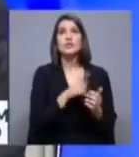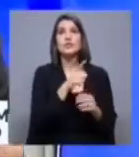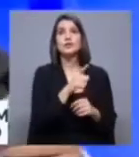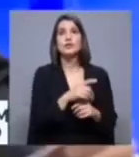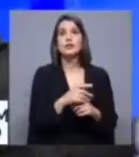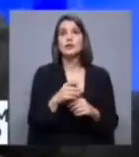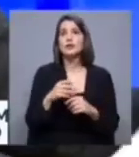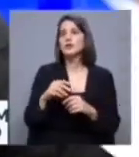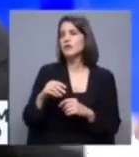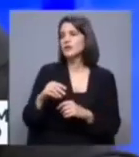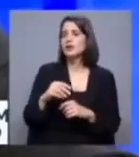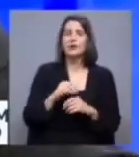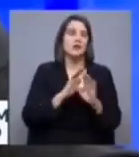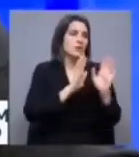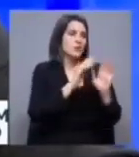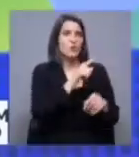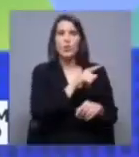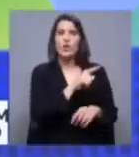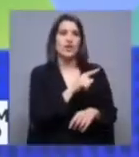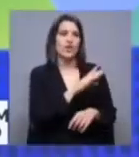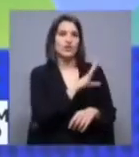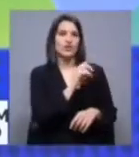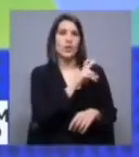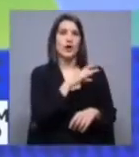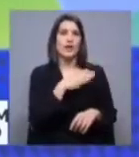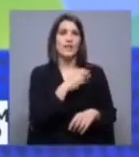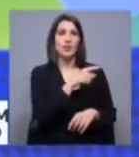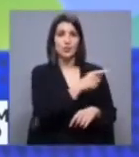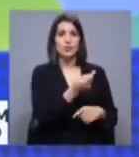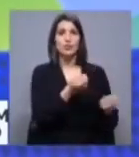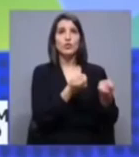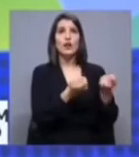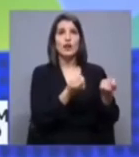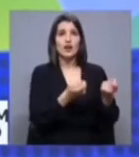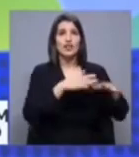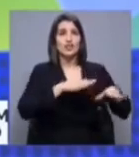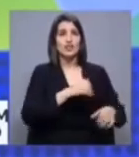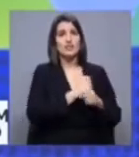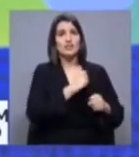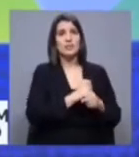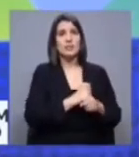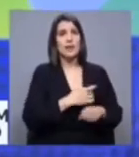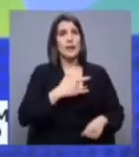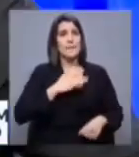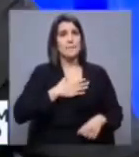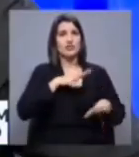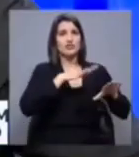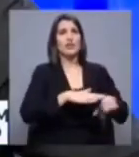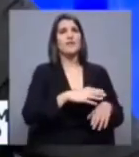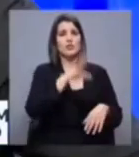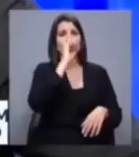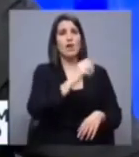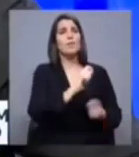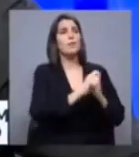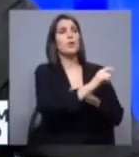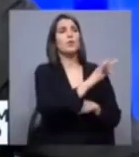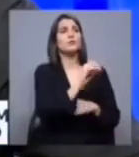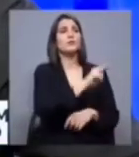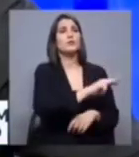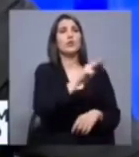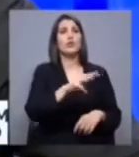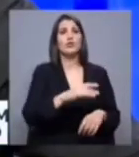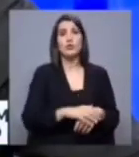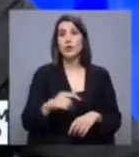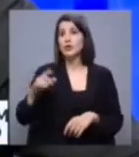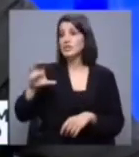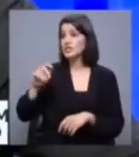Para nós, subsídios para aumentar. Mas, João, não é o rendeiro. É que foste diretor de uma holding, numa altura em que receberam 450 milhões de Estado. Não me interessa. André Ventura, se não houvesse, foi o CEO,